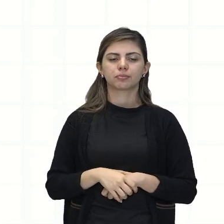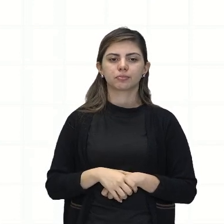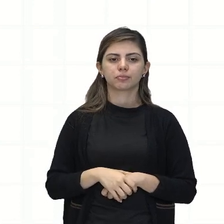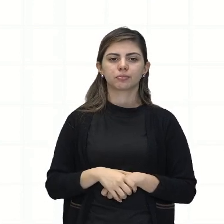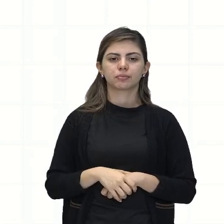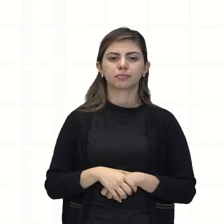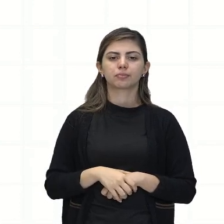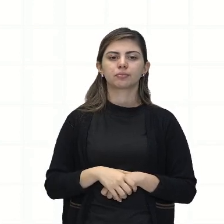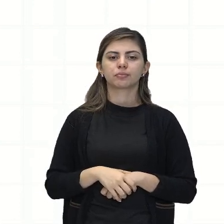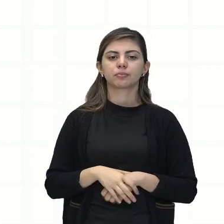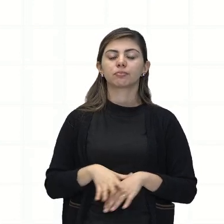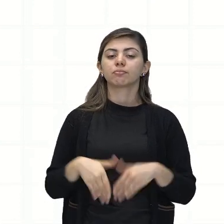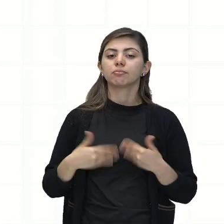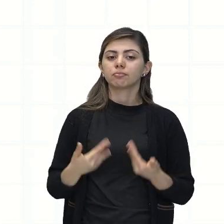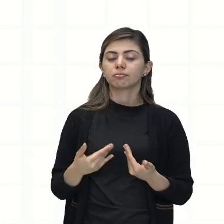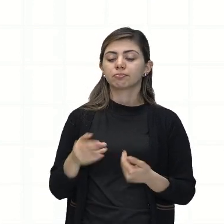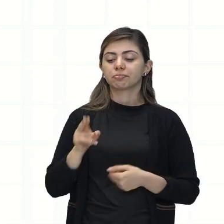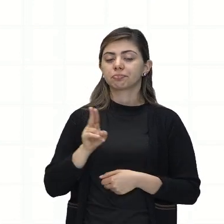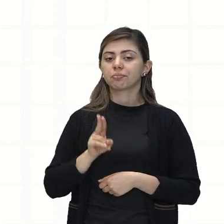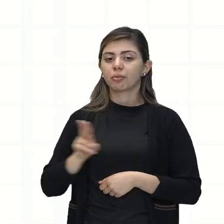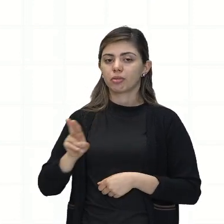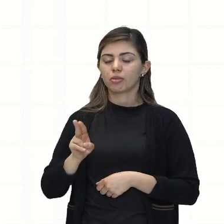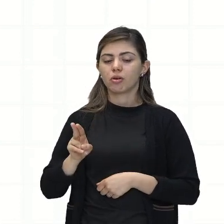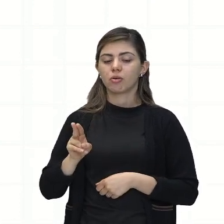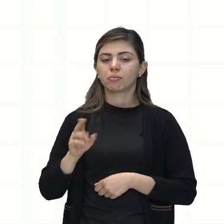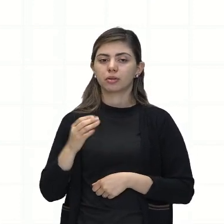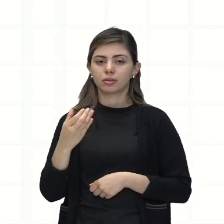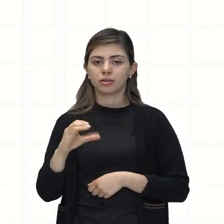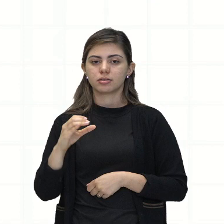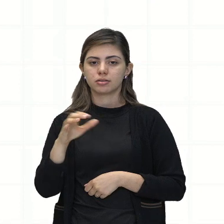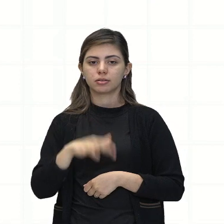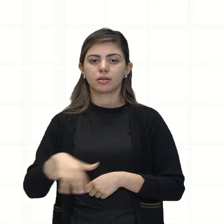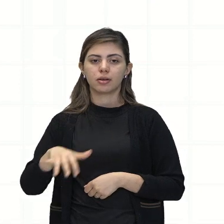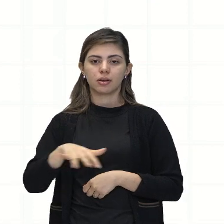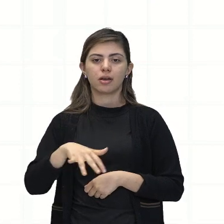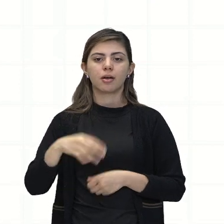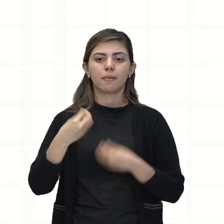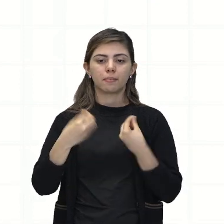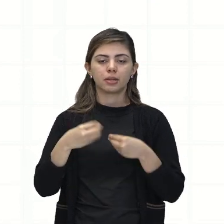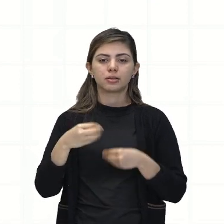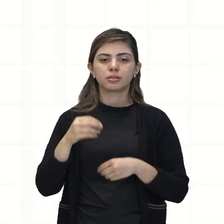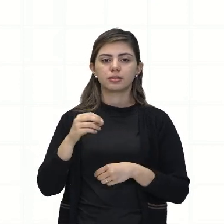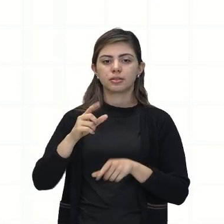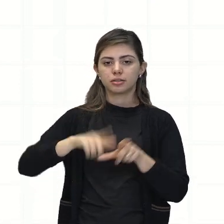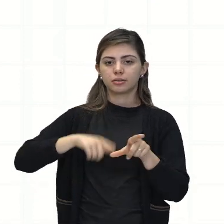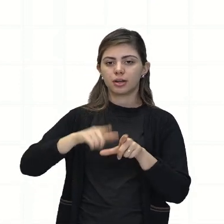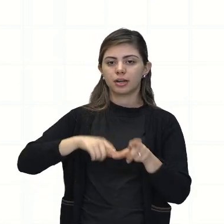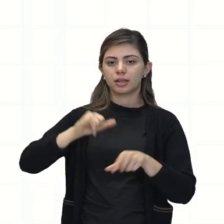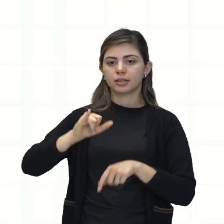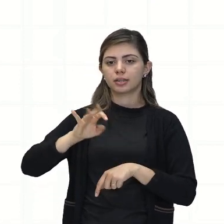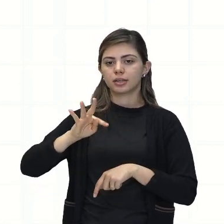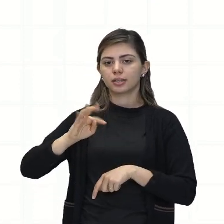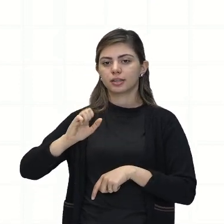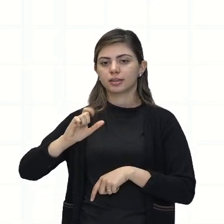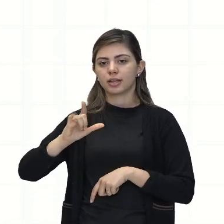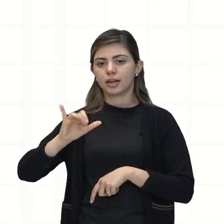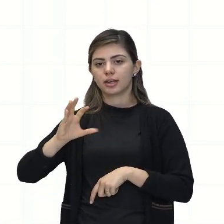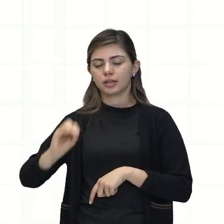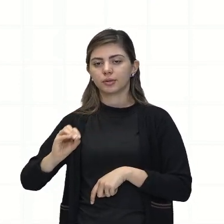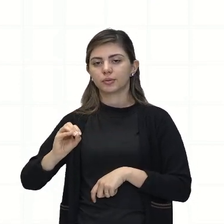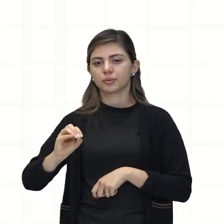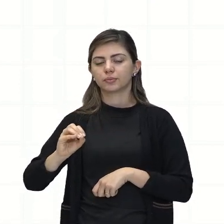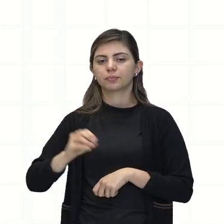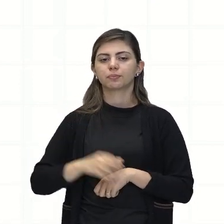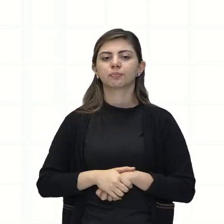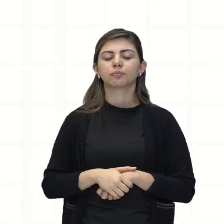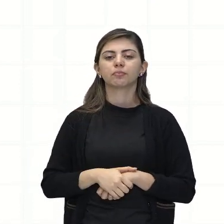O nome científico deve ser destacado em itálico, aquela letrinha, né, tortinha, mas isso só